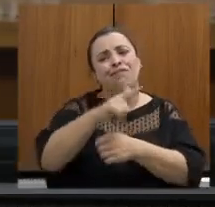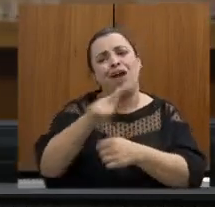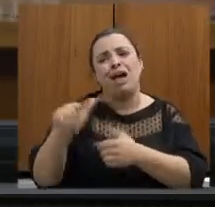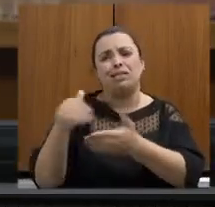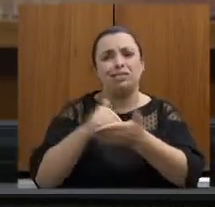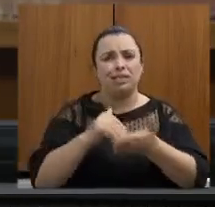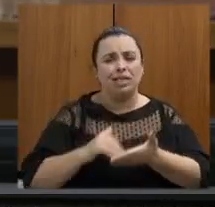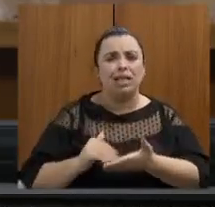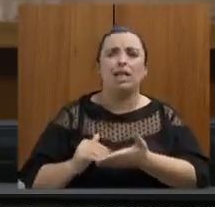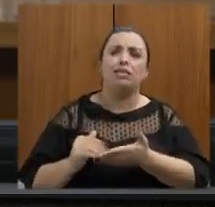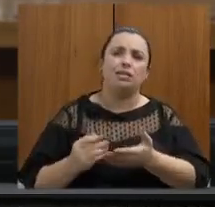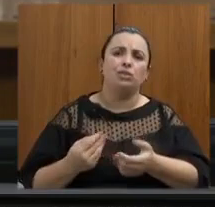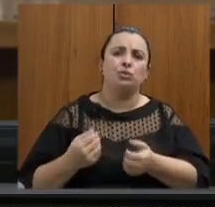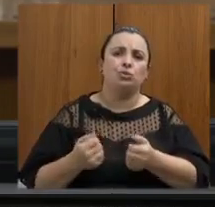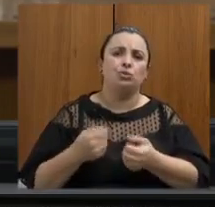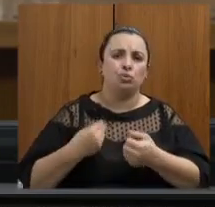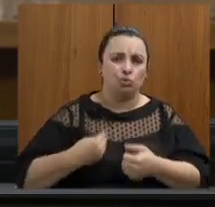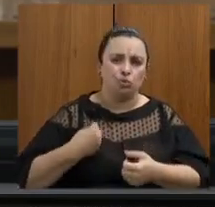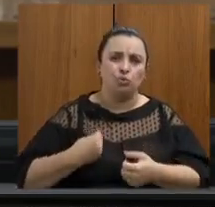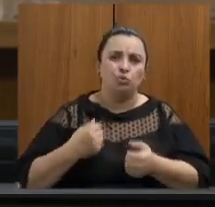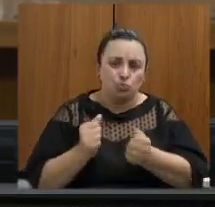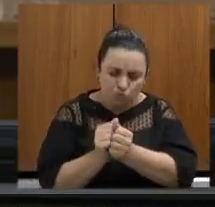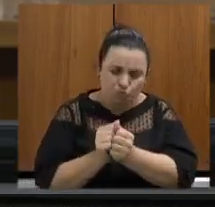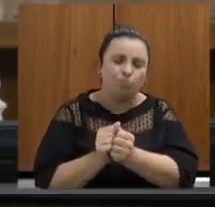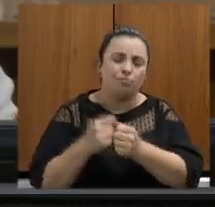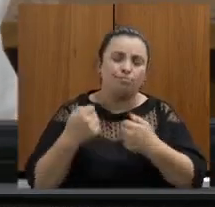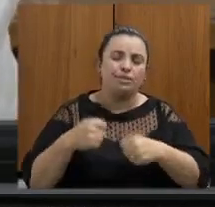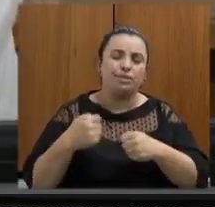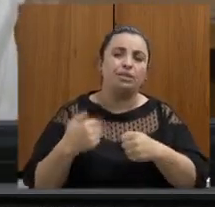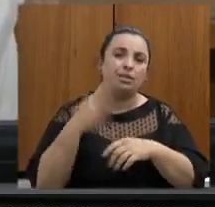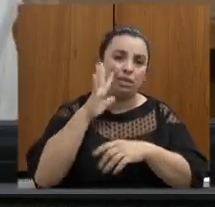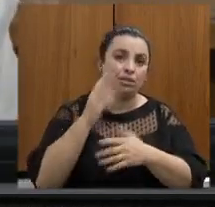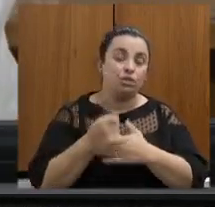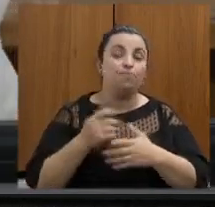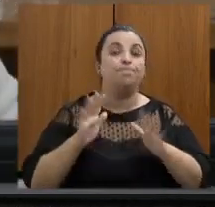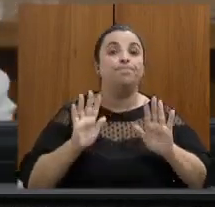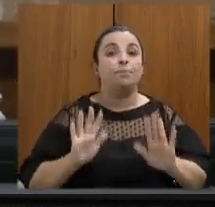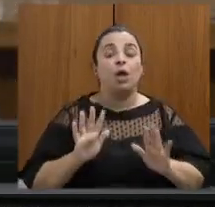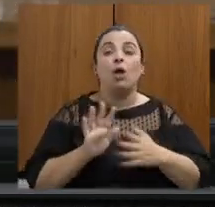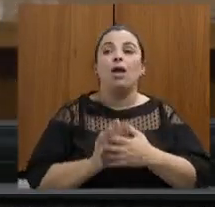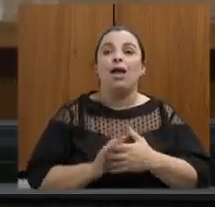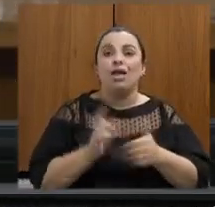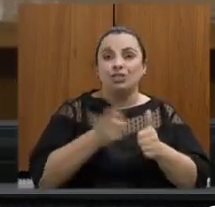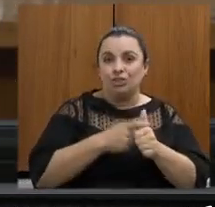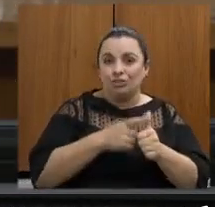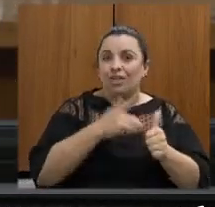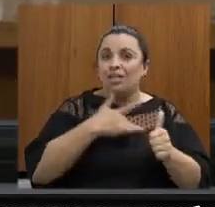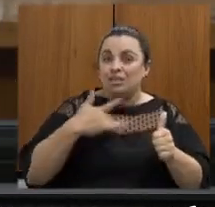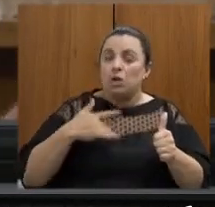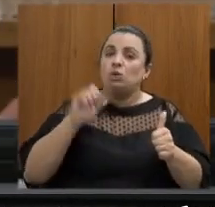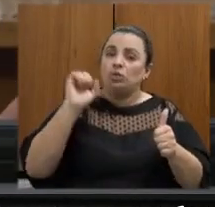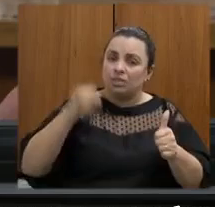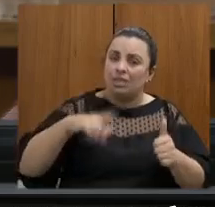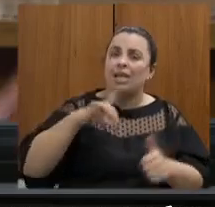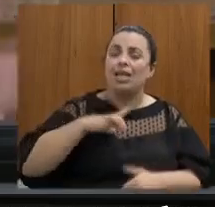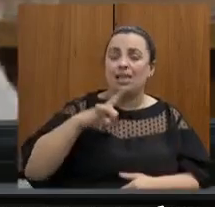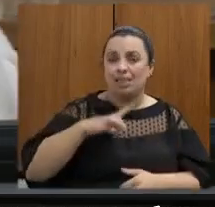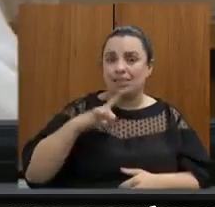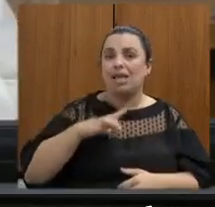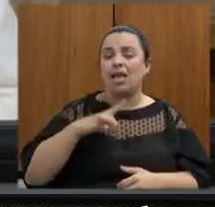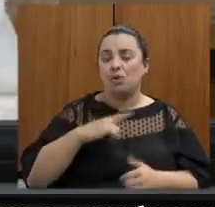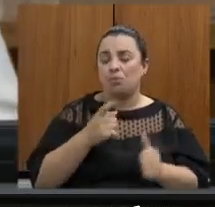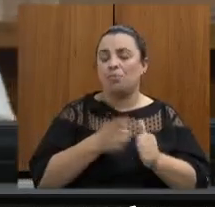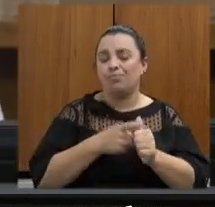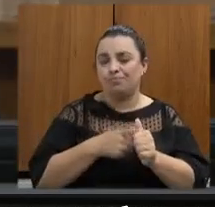e por fim só aqui é sobre a dívida da saúde a gente tem em cima composição de parte da dívida de saúde que nesse governo porque a gente